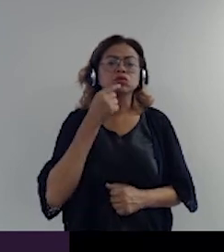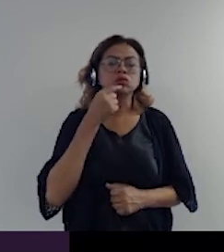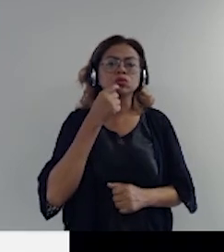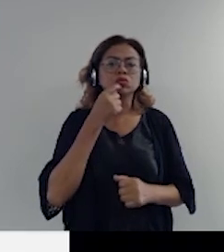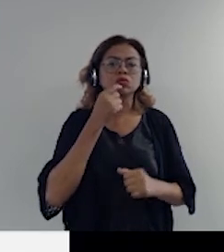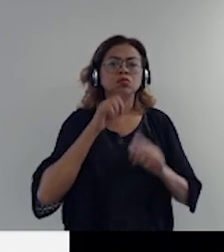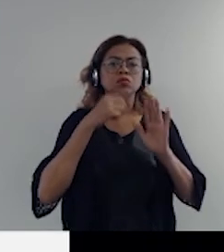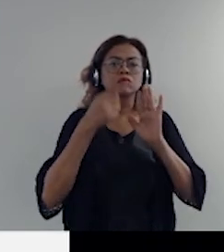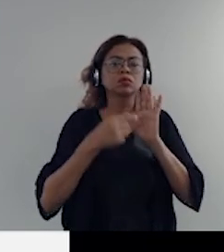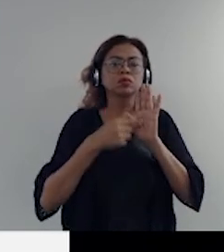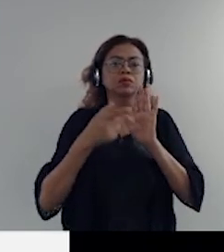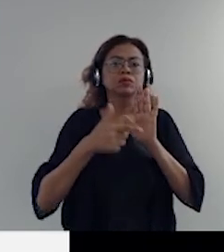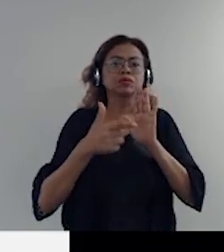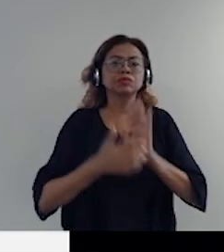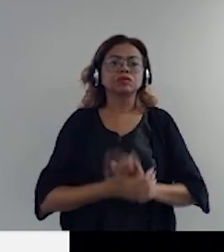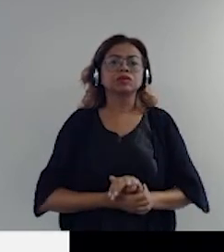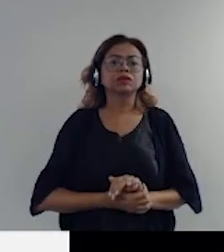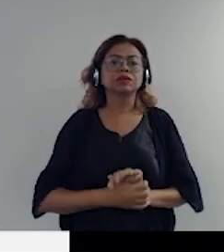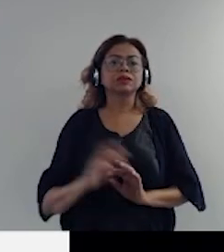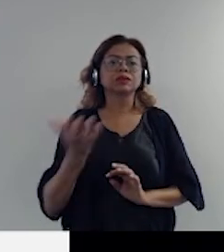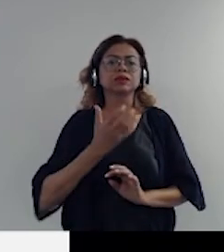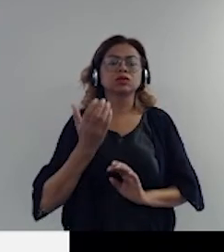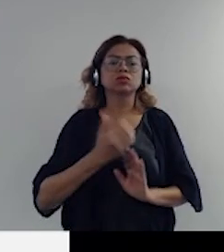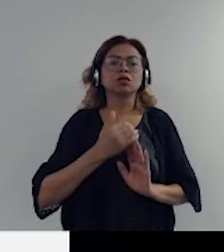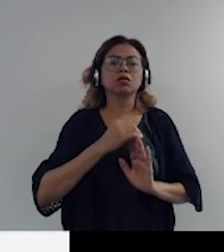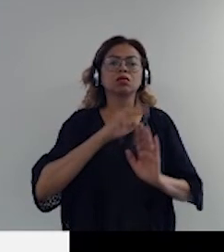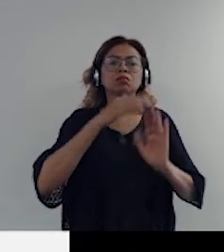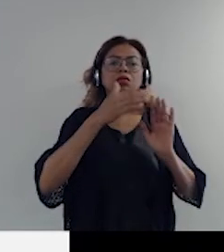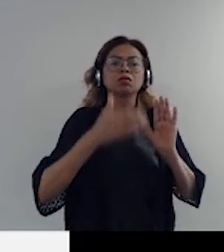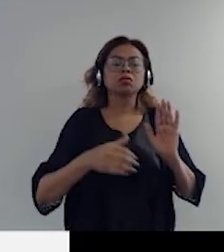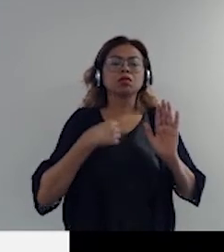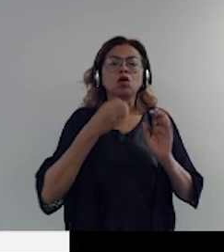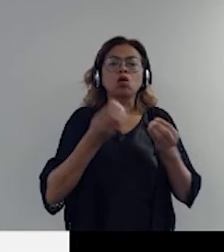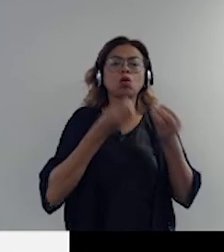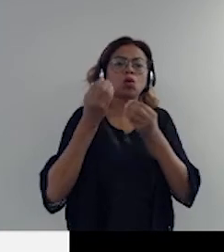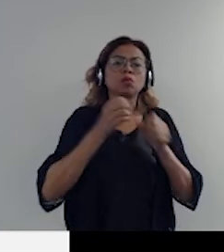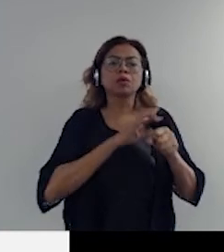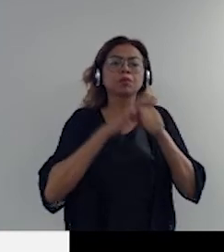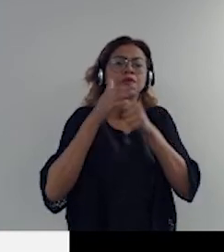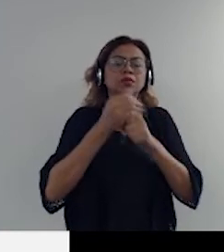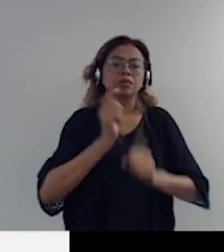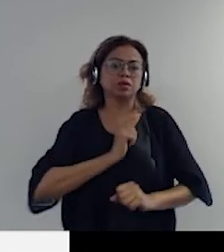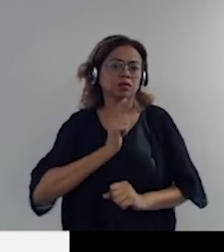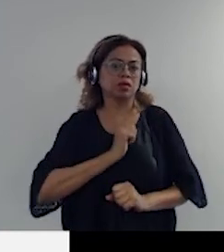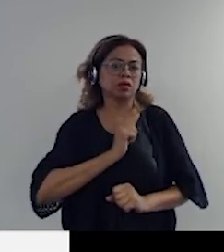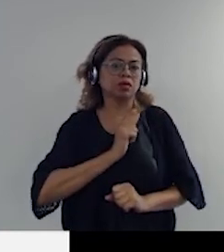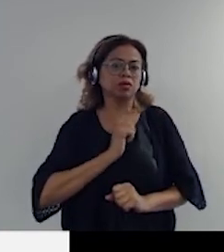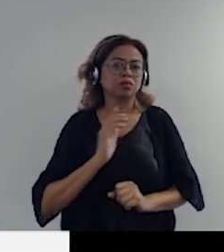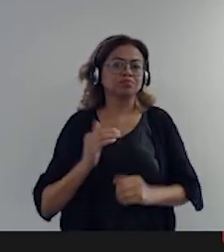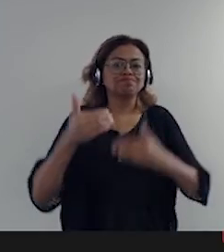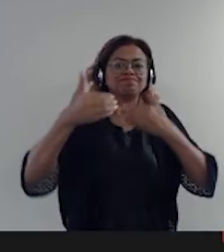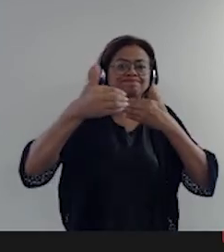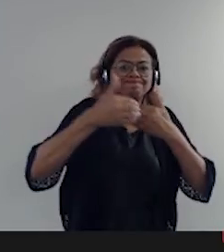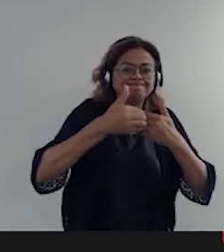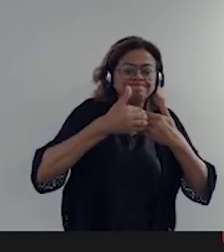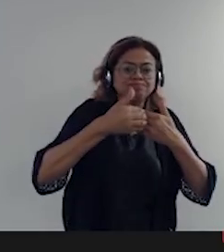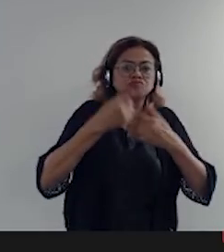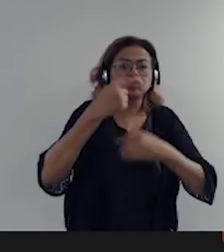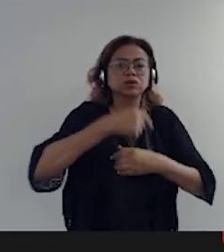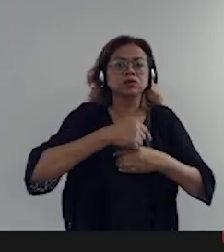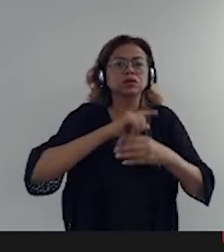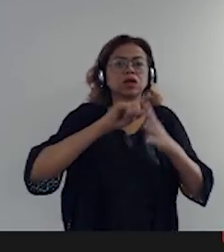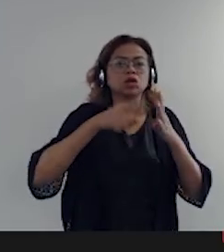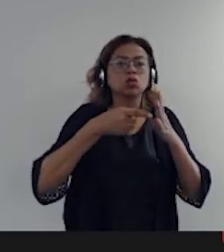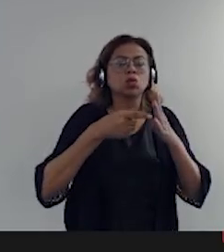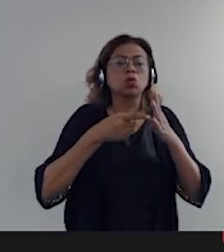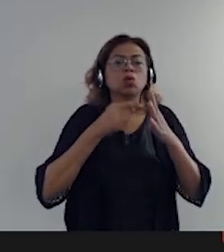prosseguir. Eu gostaria de analisar como a pandemia tem afetado o mercado de capitais em 4